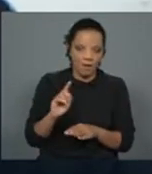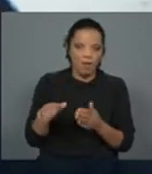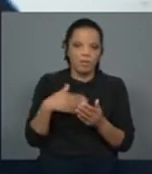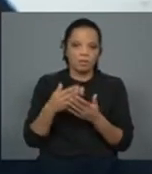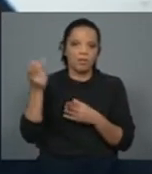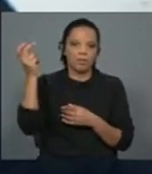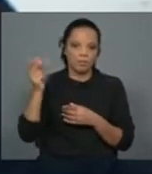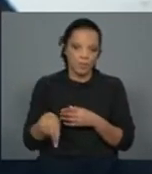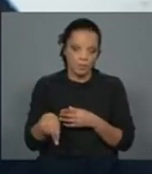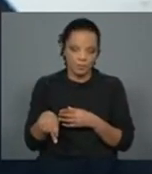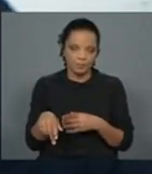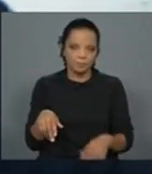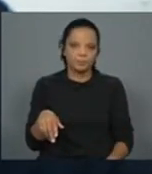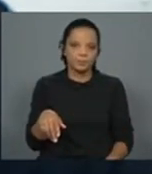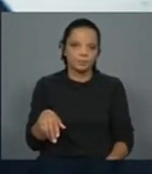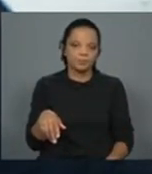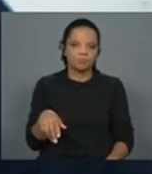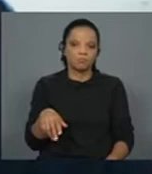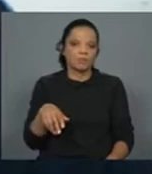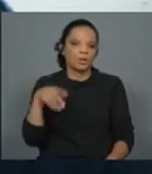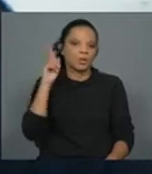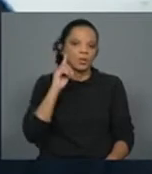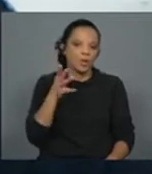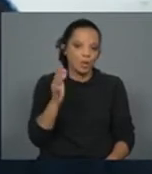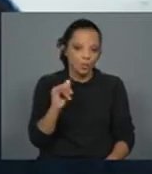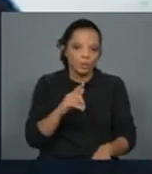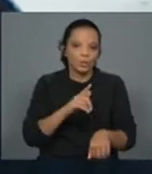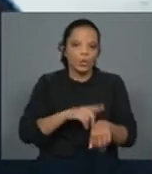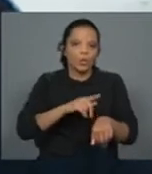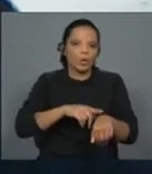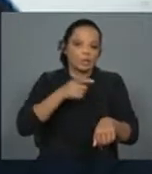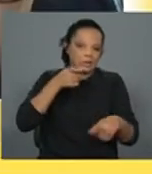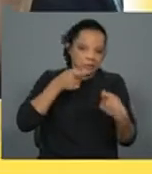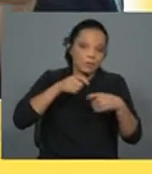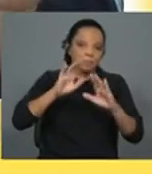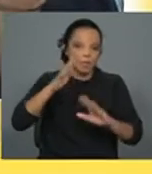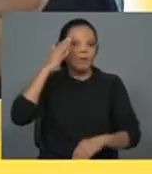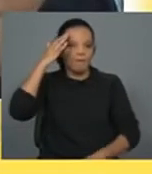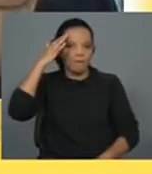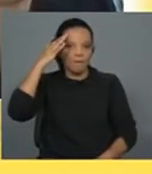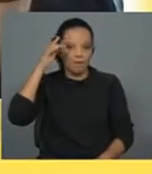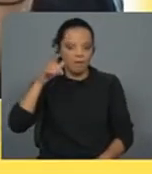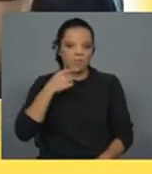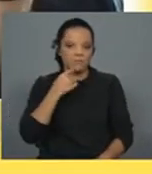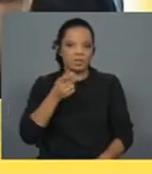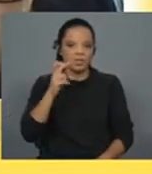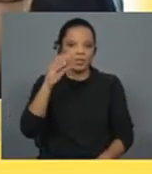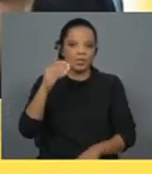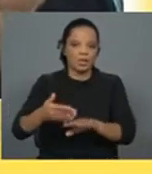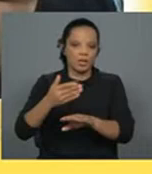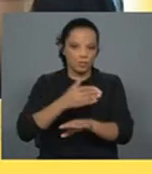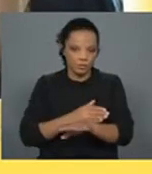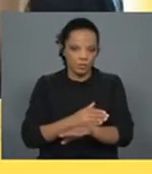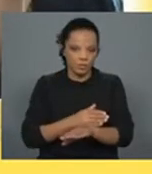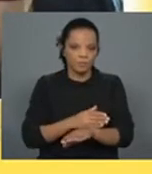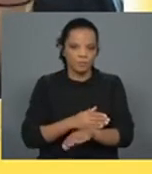acontecer no dia 12, às tantas horas, mas previu com pelo menos 10 anos de antecedência,